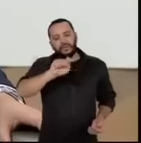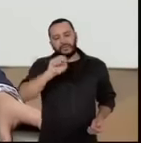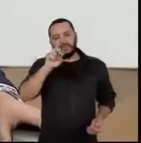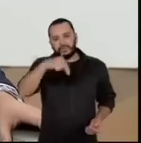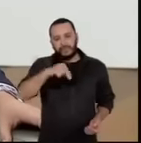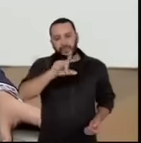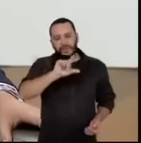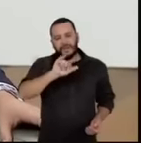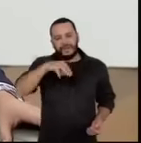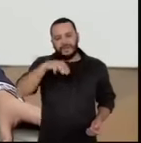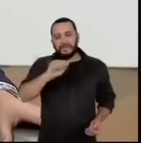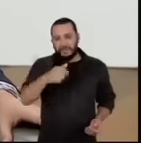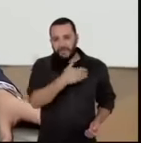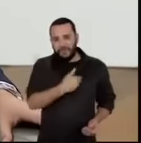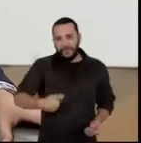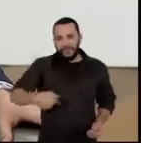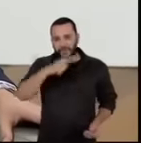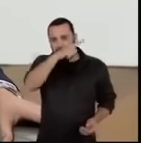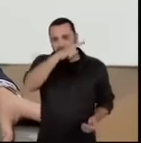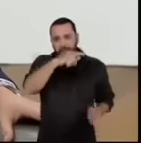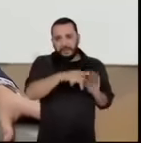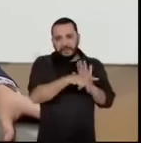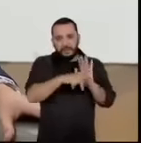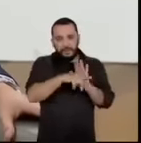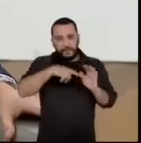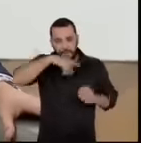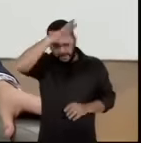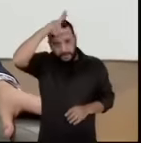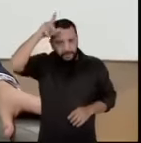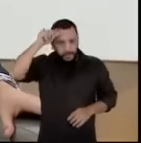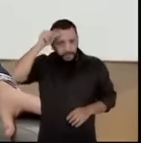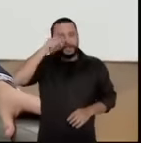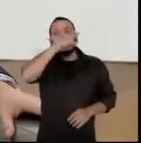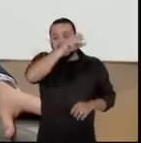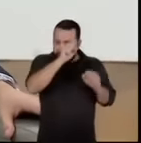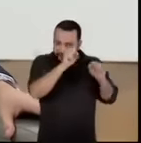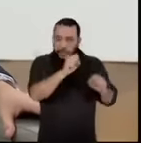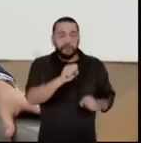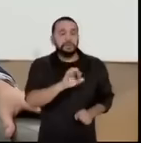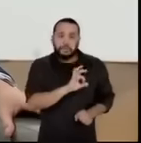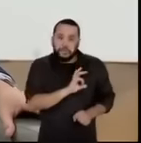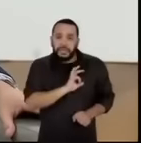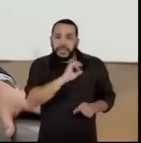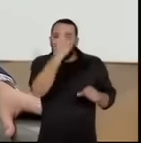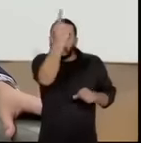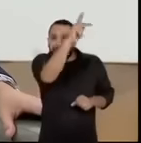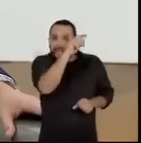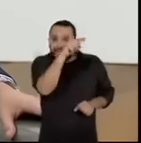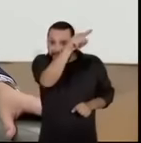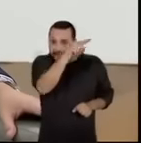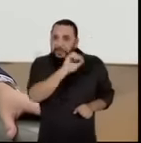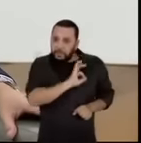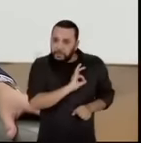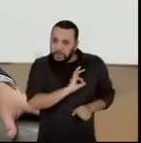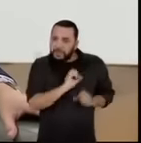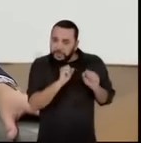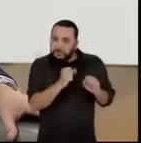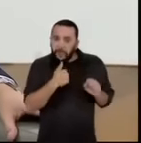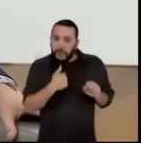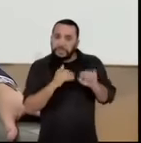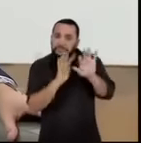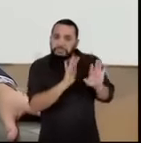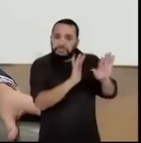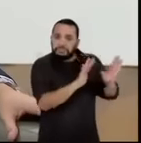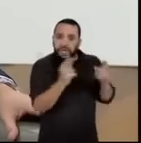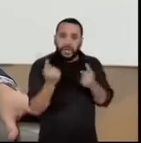declaração, nada o impede dele colocar a sua própria polícia estadual para fazer justamente isso que você comentou há pouco.